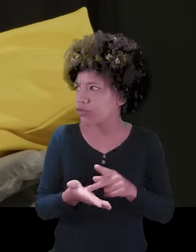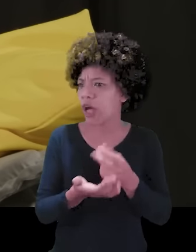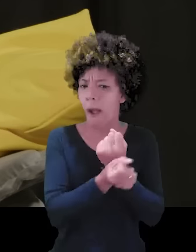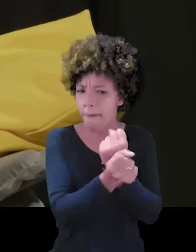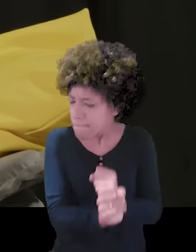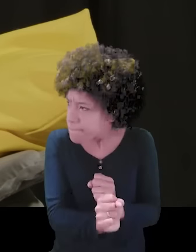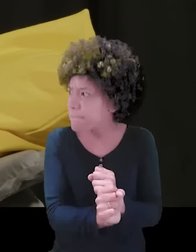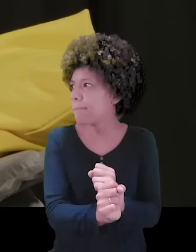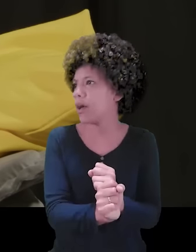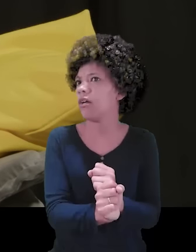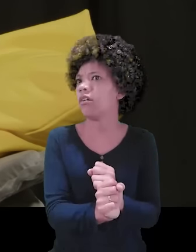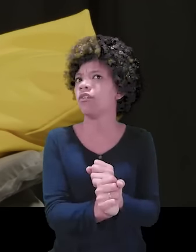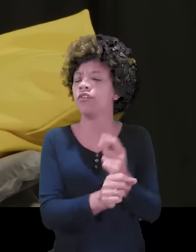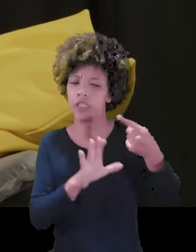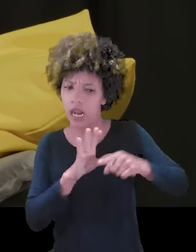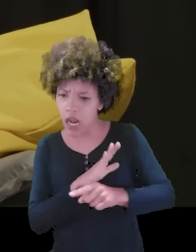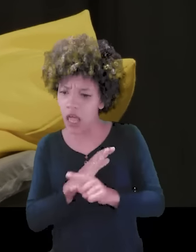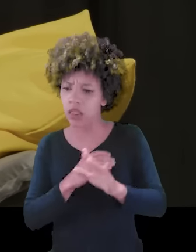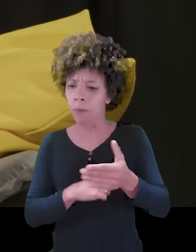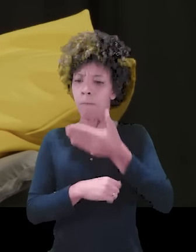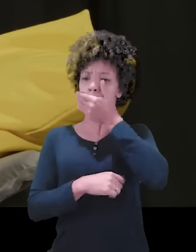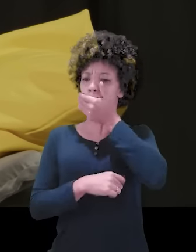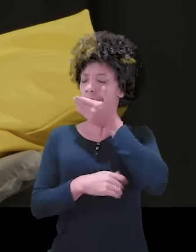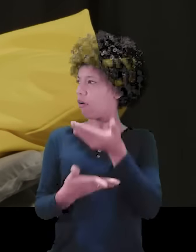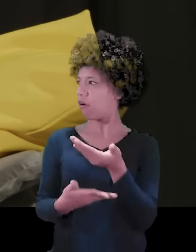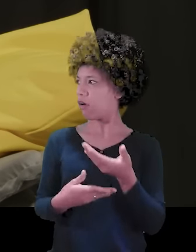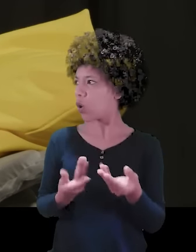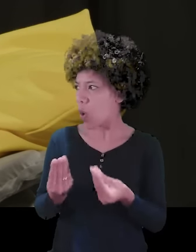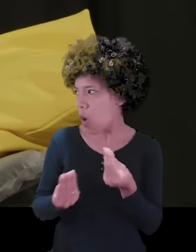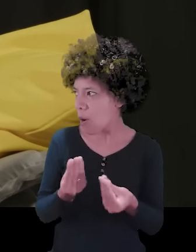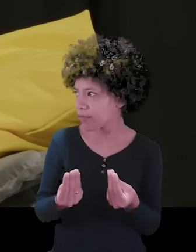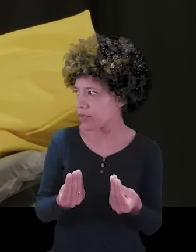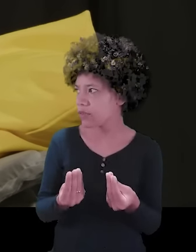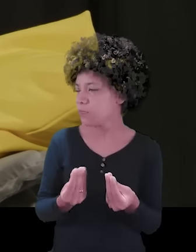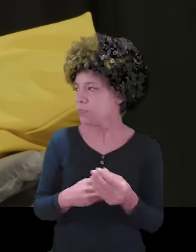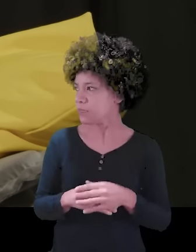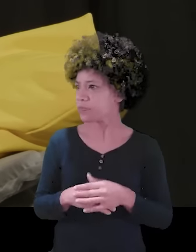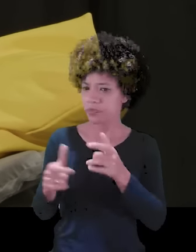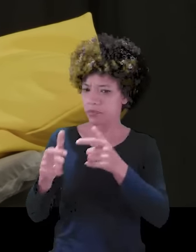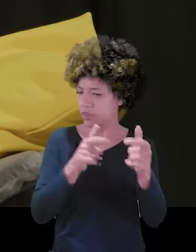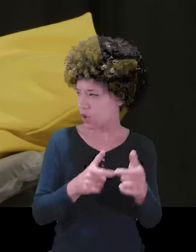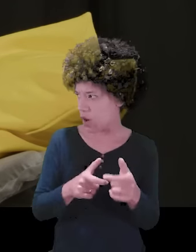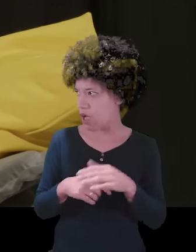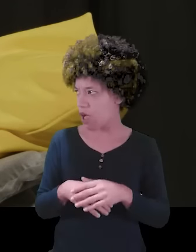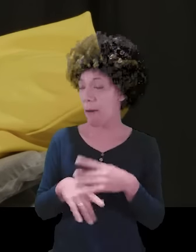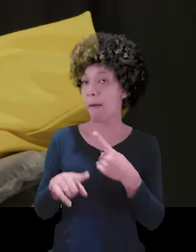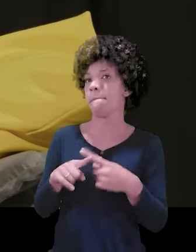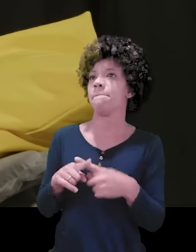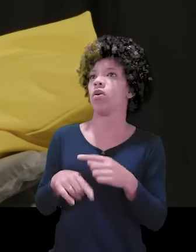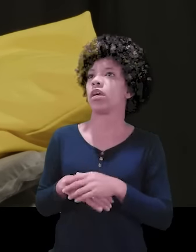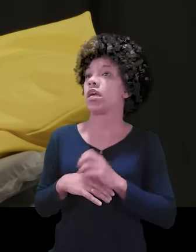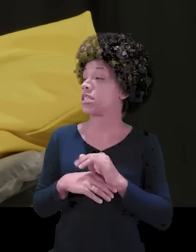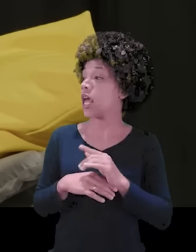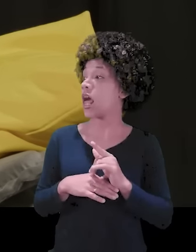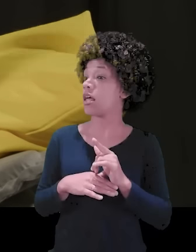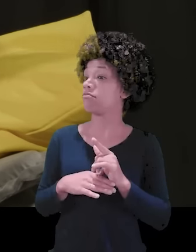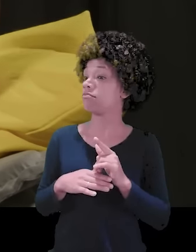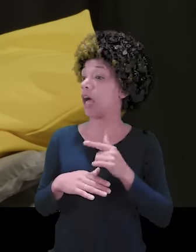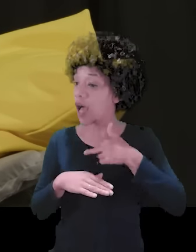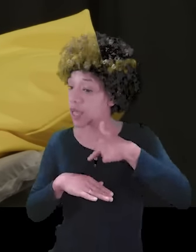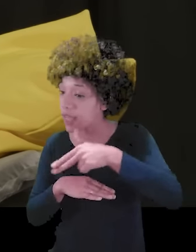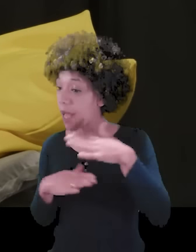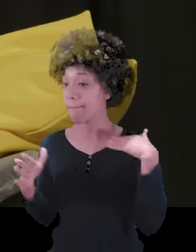algema fica lá embaixo no Porão com como que é esse lugar assim o que ela pode sair